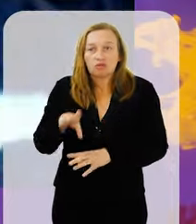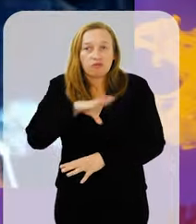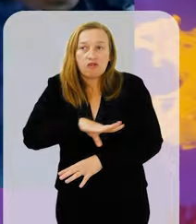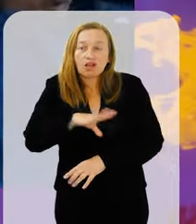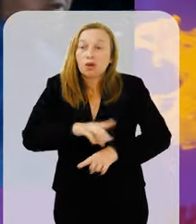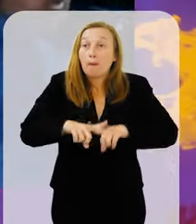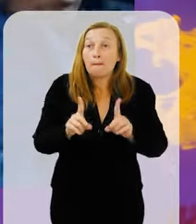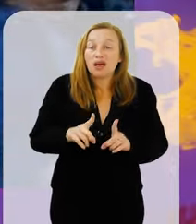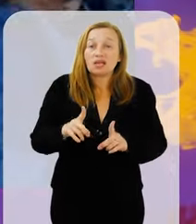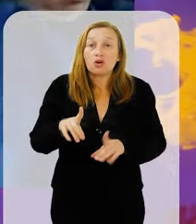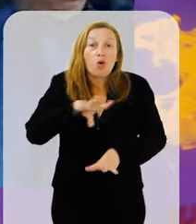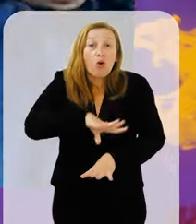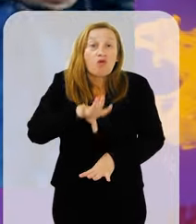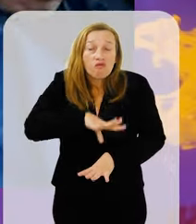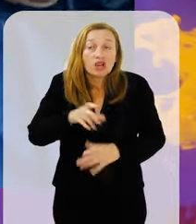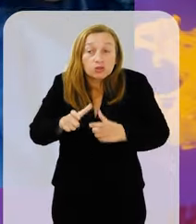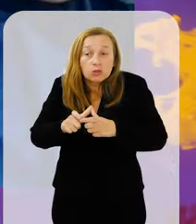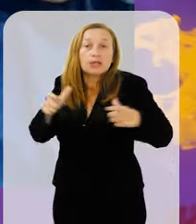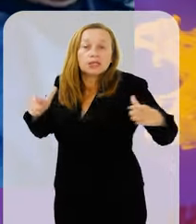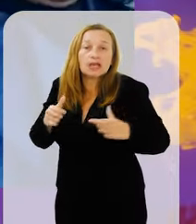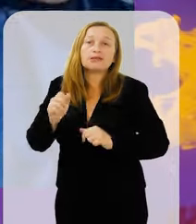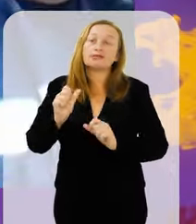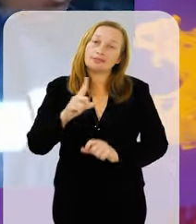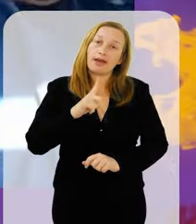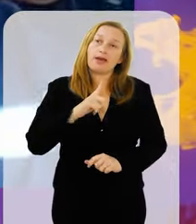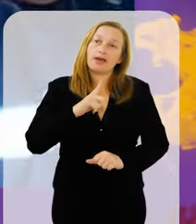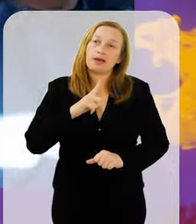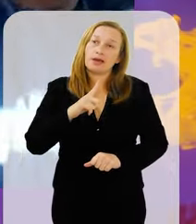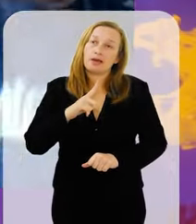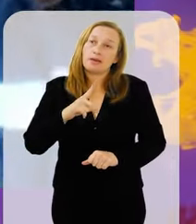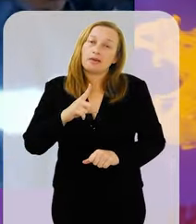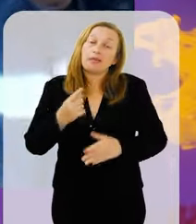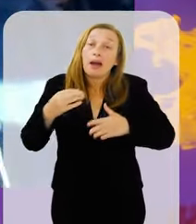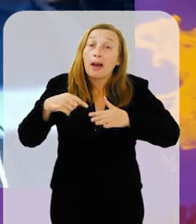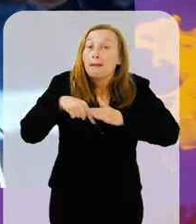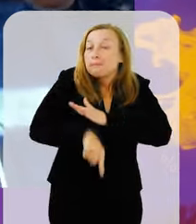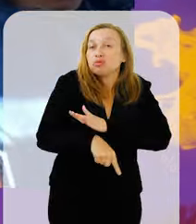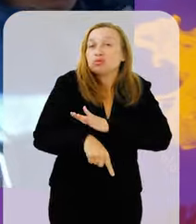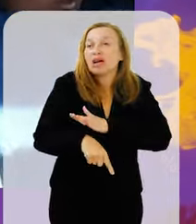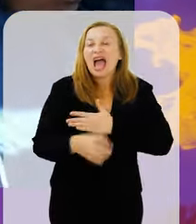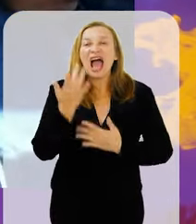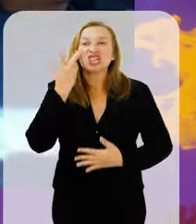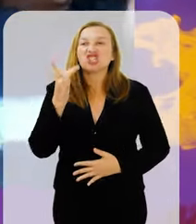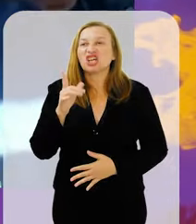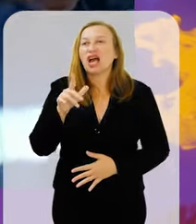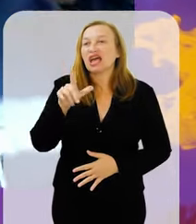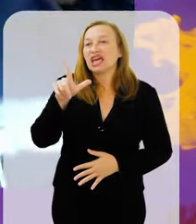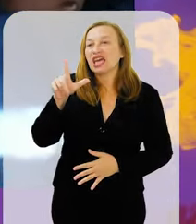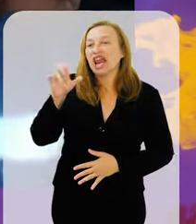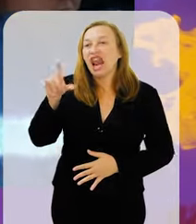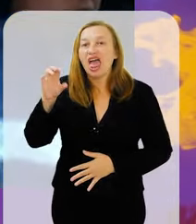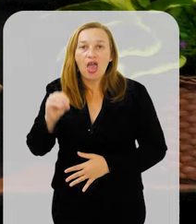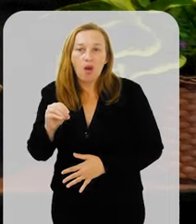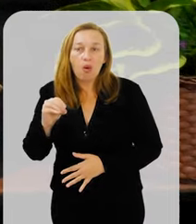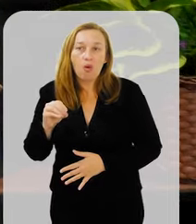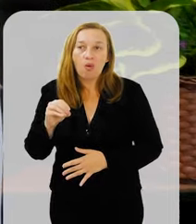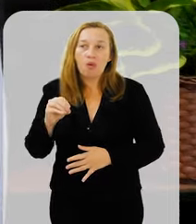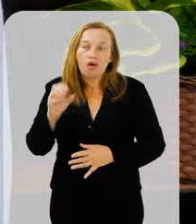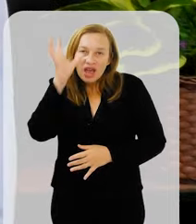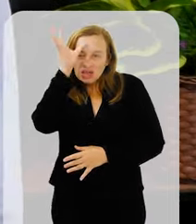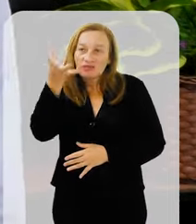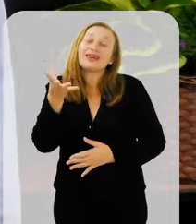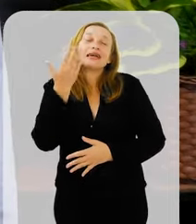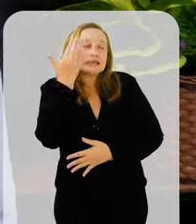Vasco, mas eu acho que o Vasco é muito grande para estar no momento que está. para achar que o Léo Pelé é a solução.